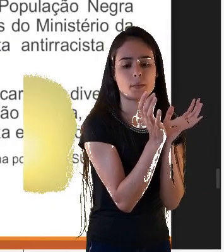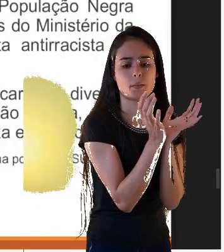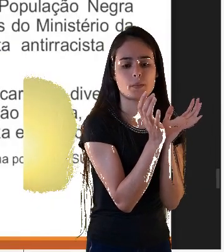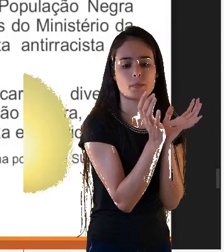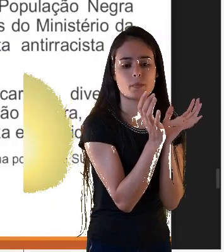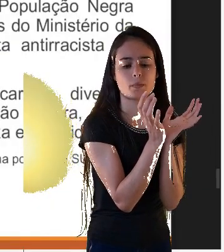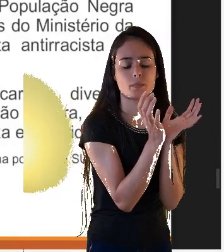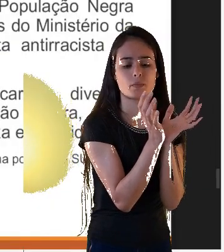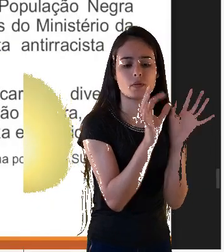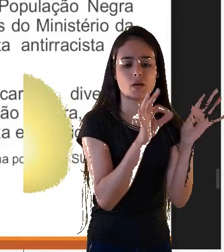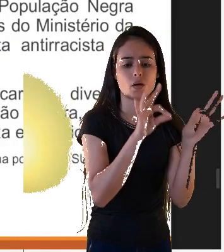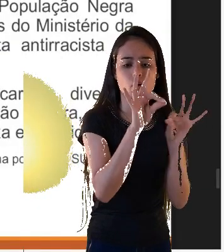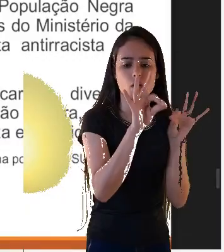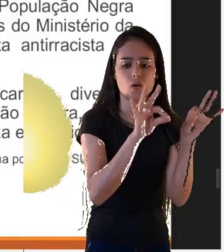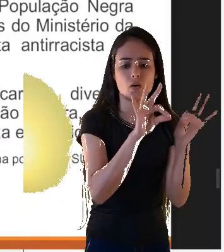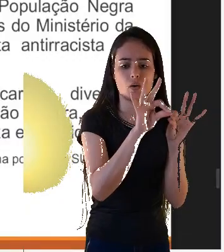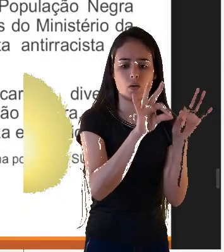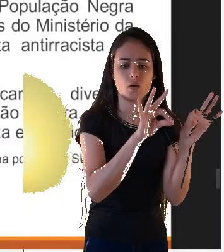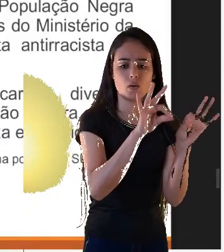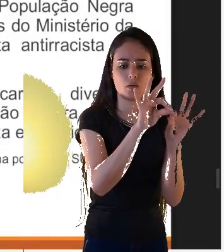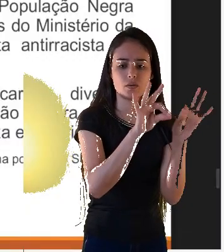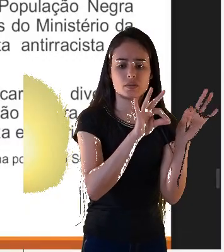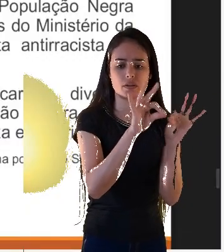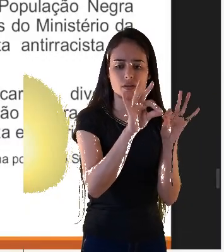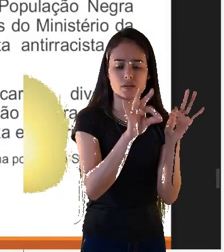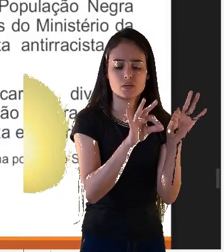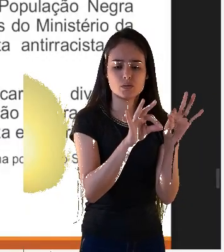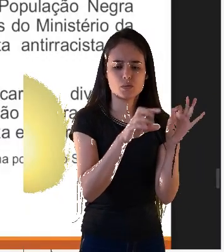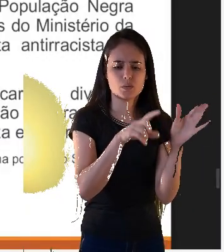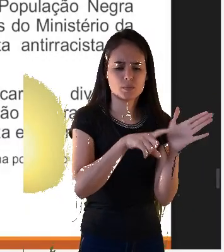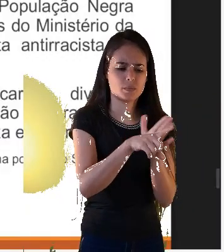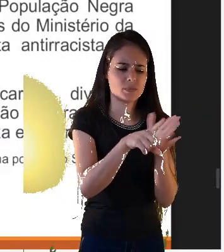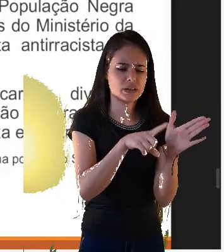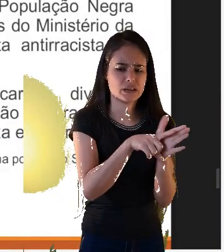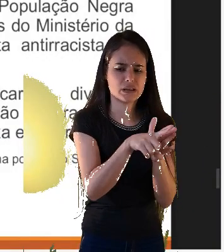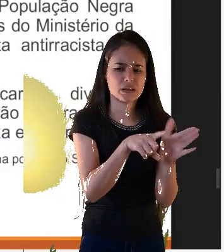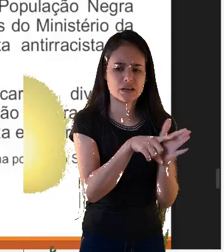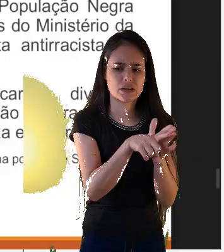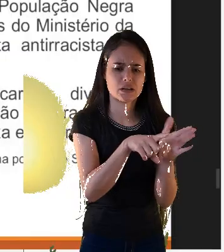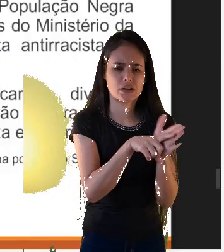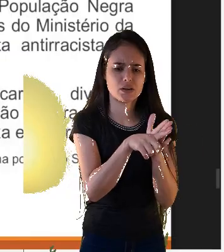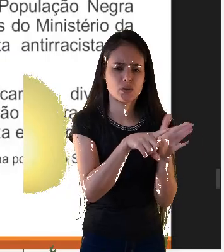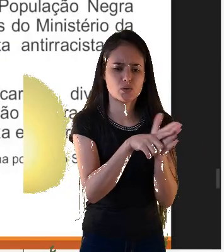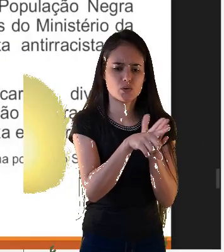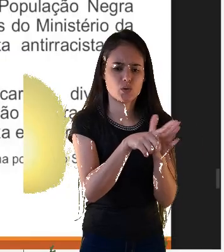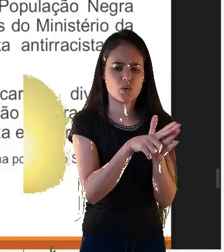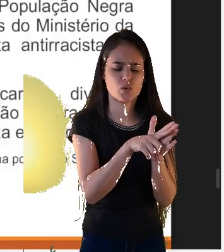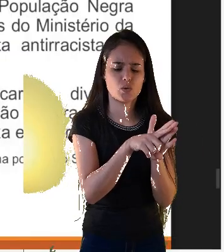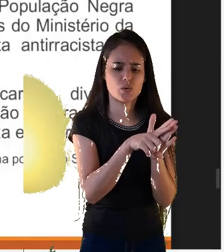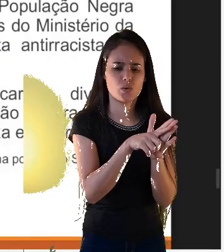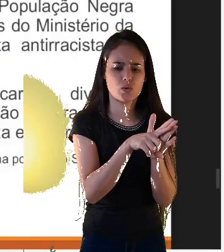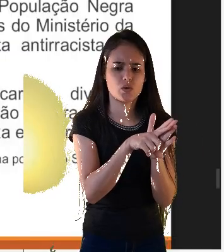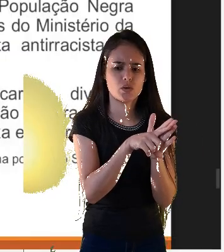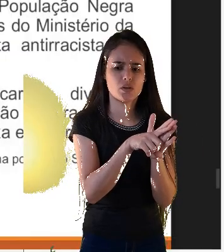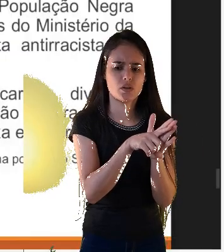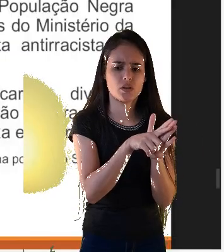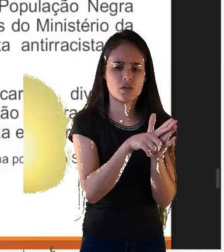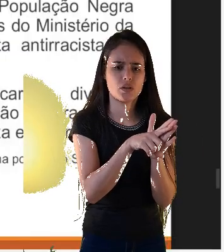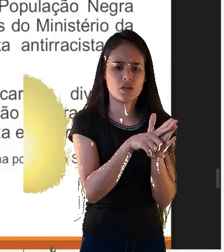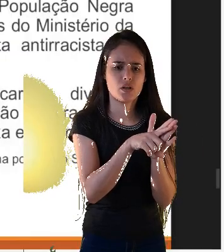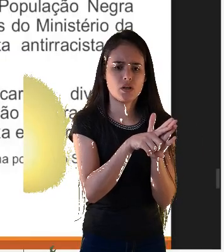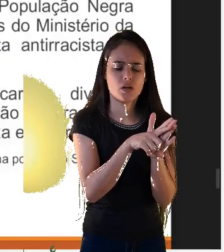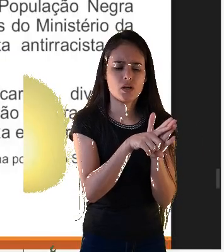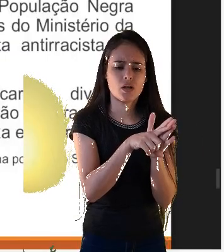negra, que era composto por diversos pesquisadores e ativistas da luta antirracista no campo da saúde, e